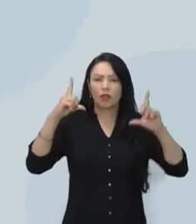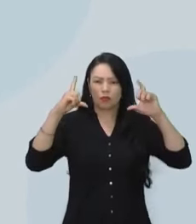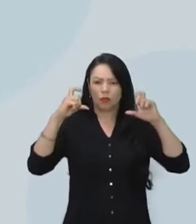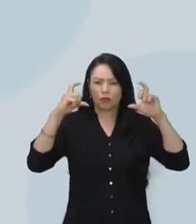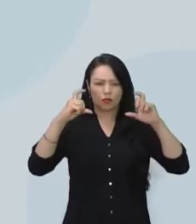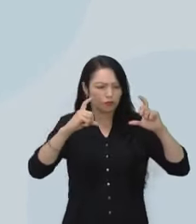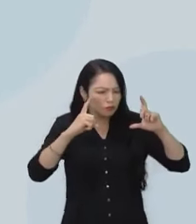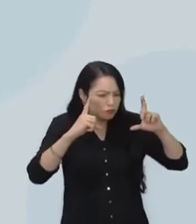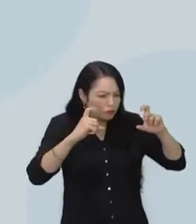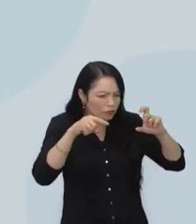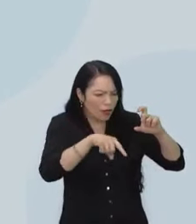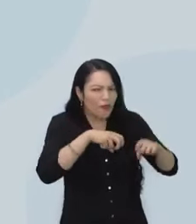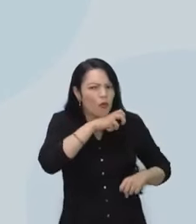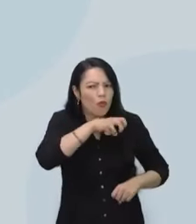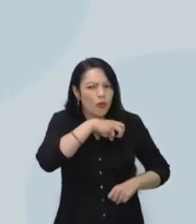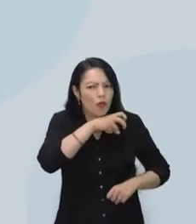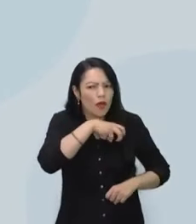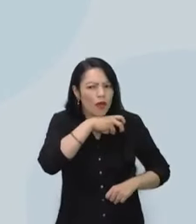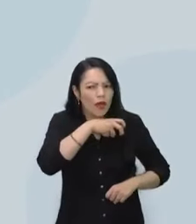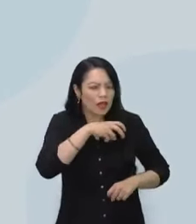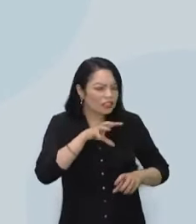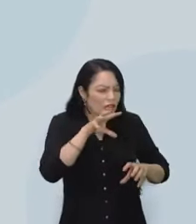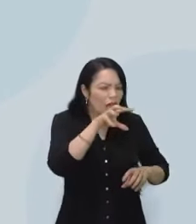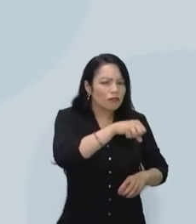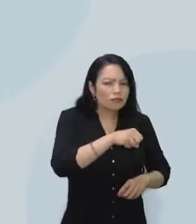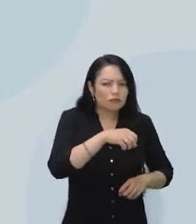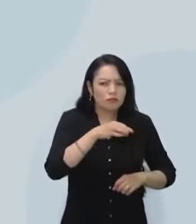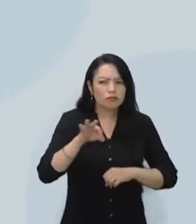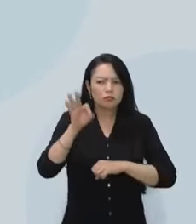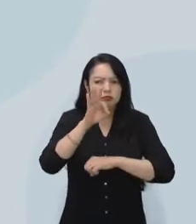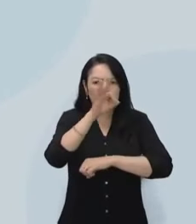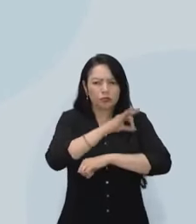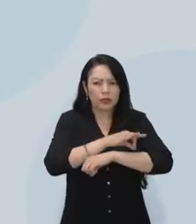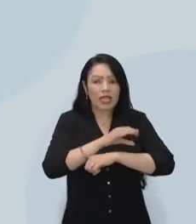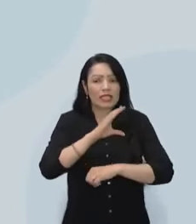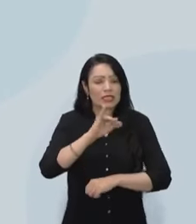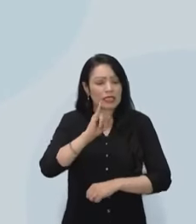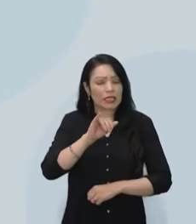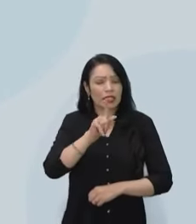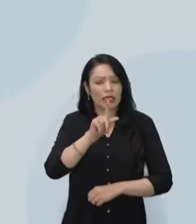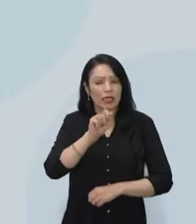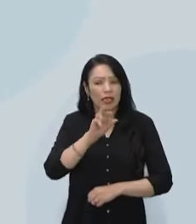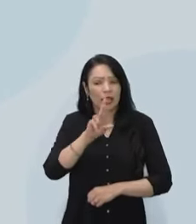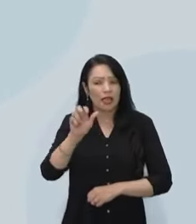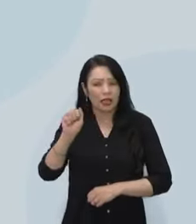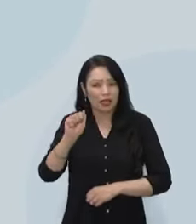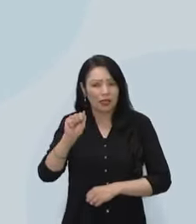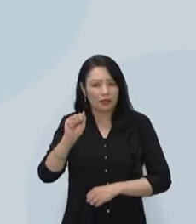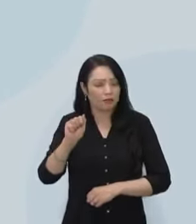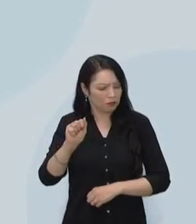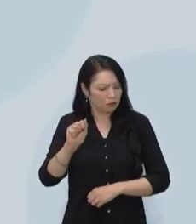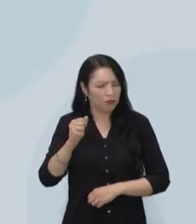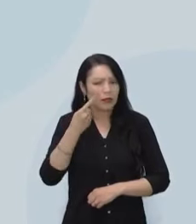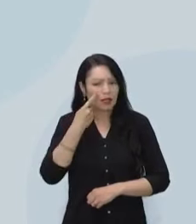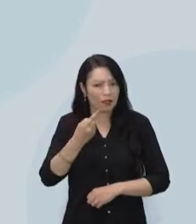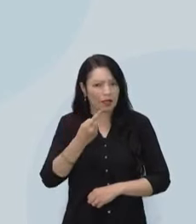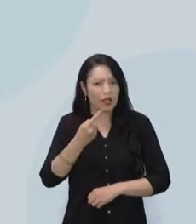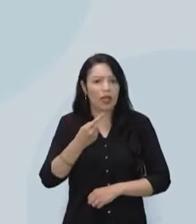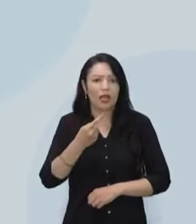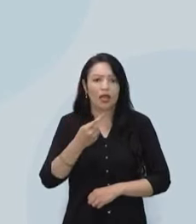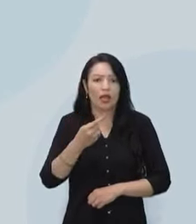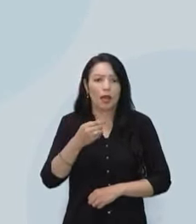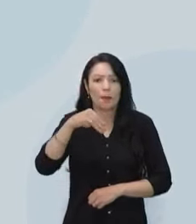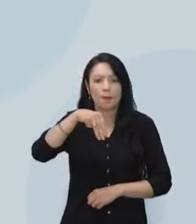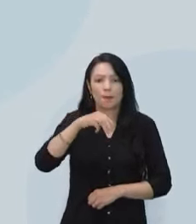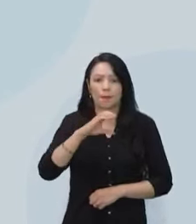uma cobra devorando uma cigarra na Floresta Nacional de Ozark, no estado americano de Arkansas. Carlton McDaniel, morador